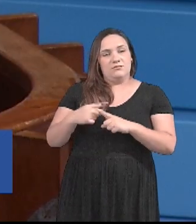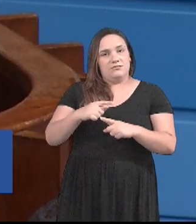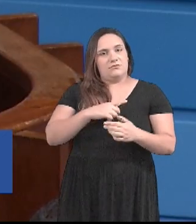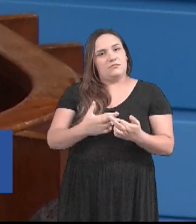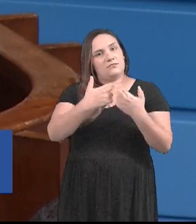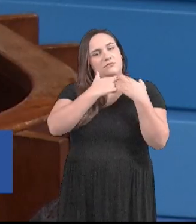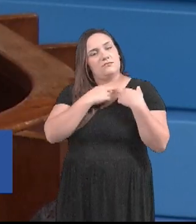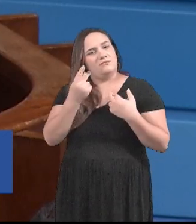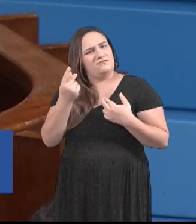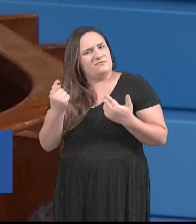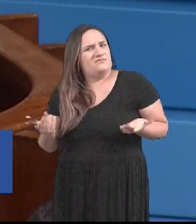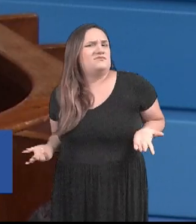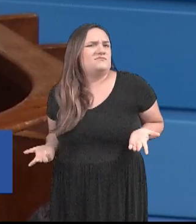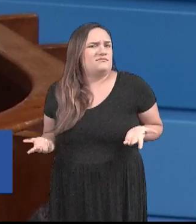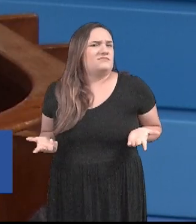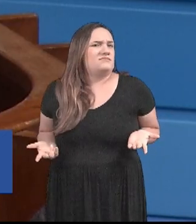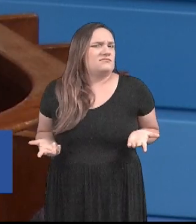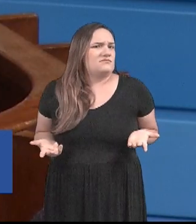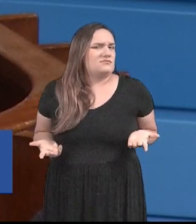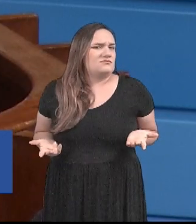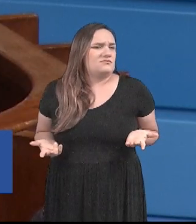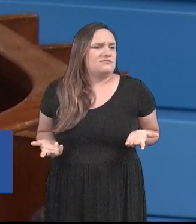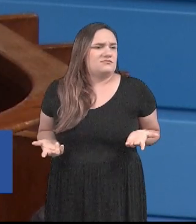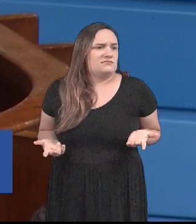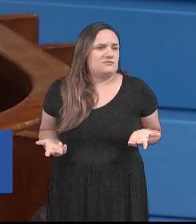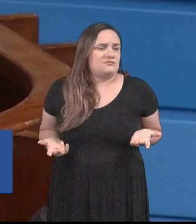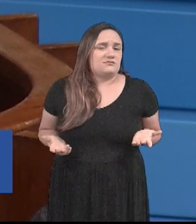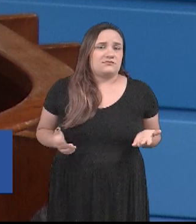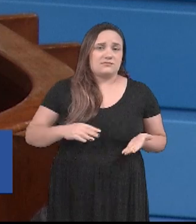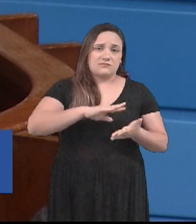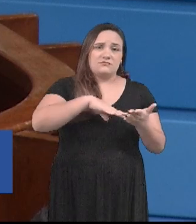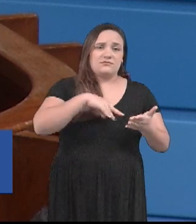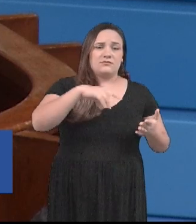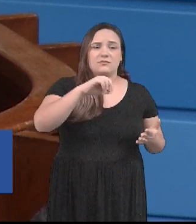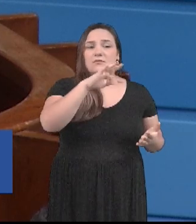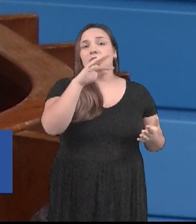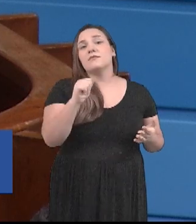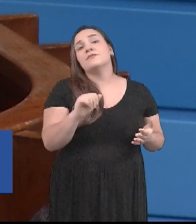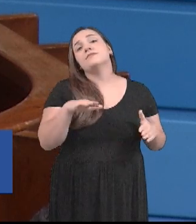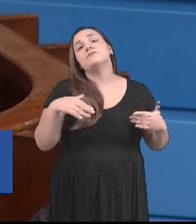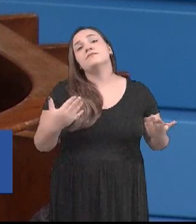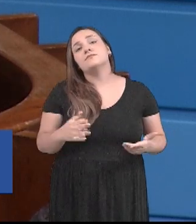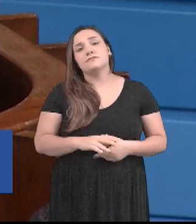financeira. Perceba, quem emitiu a nota no supermercado?